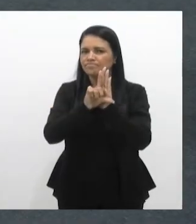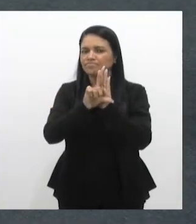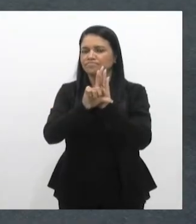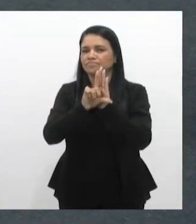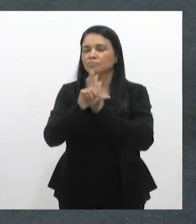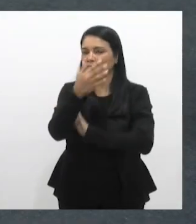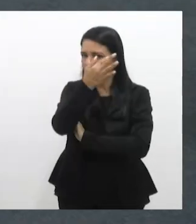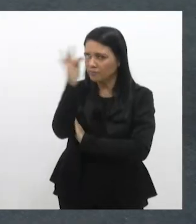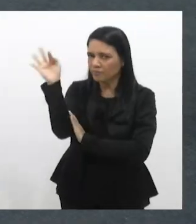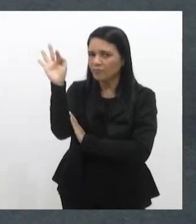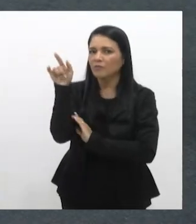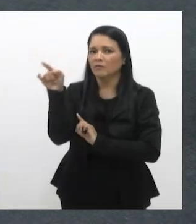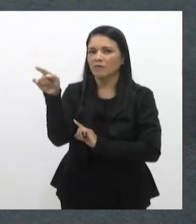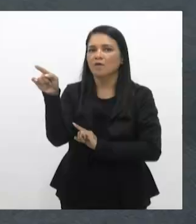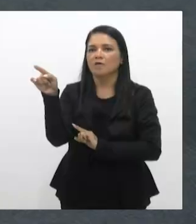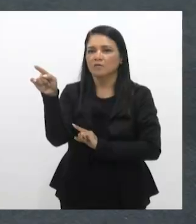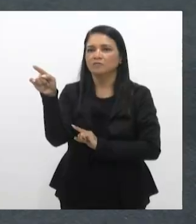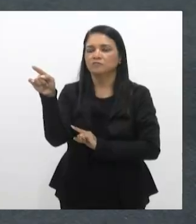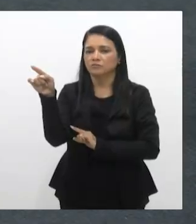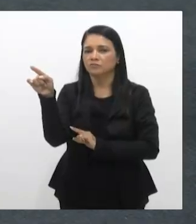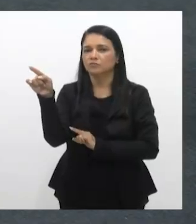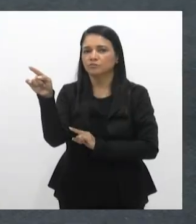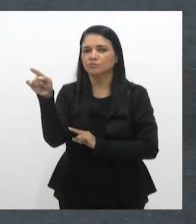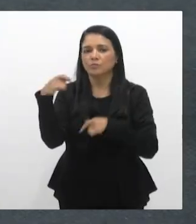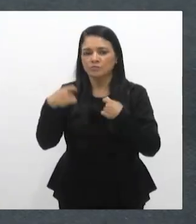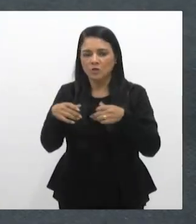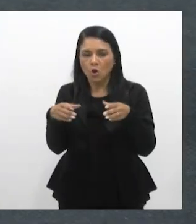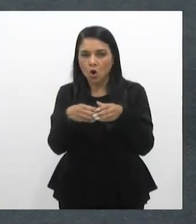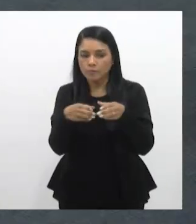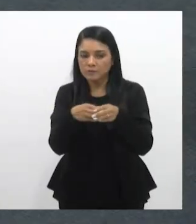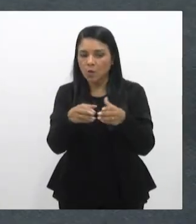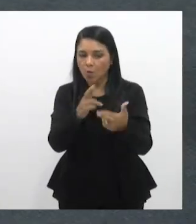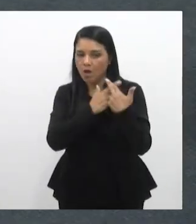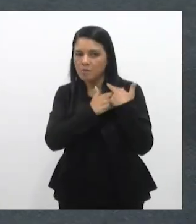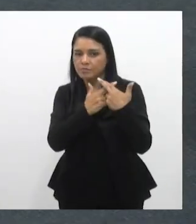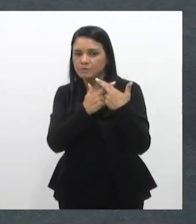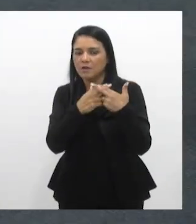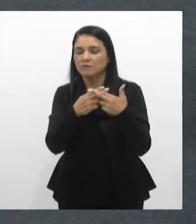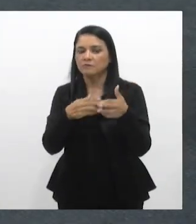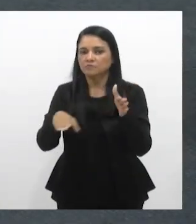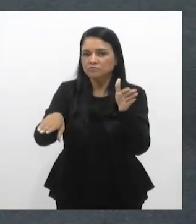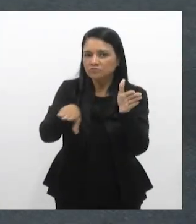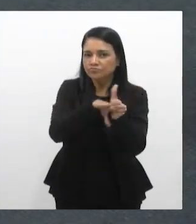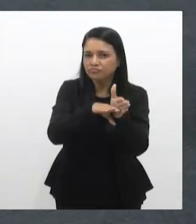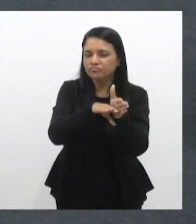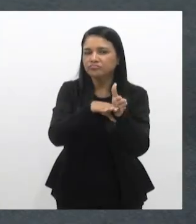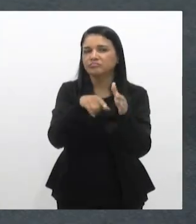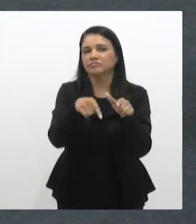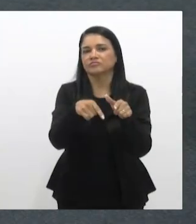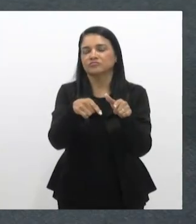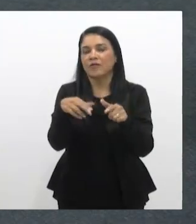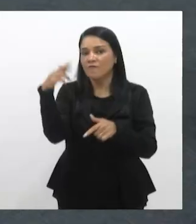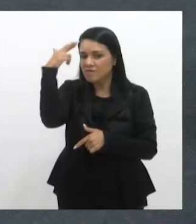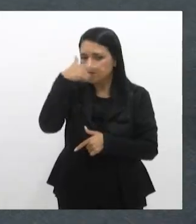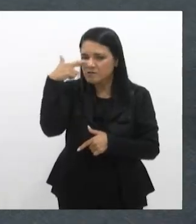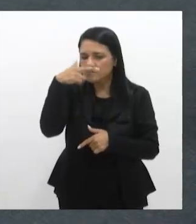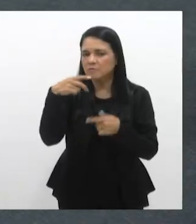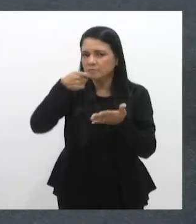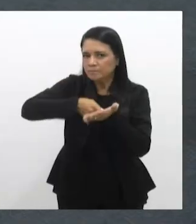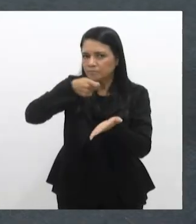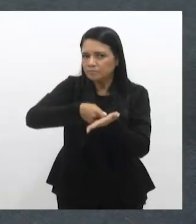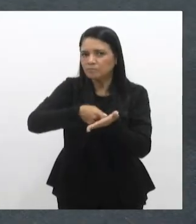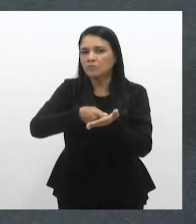nível federal, e eles têm que intensificar a comissão responsável de portos essas fiscalizações, porque a gente